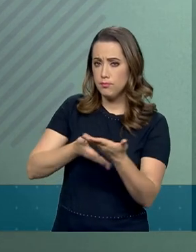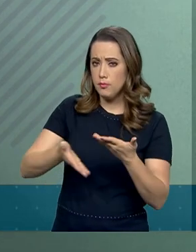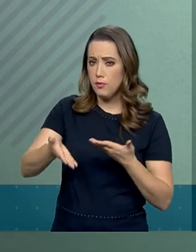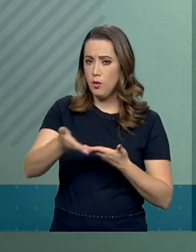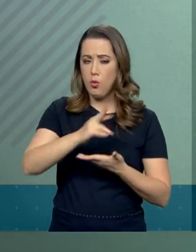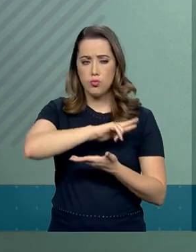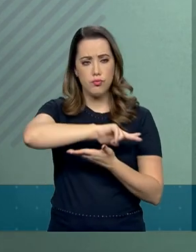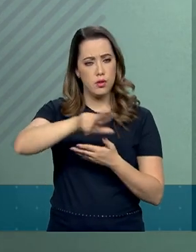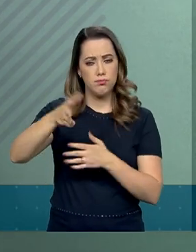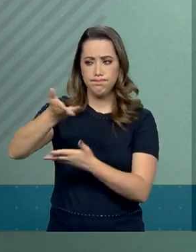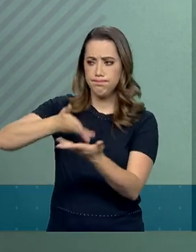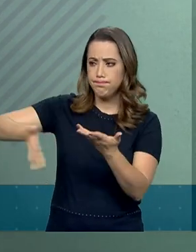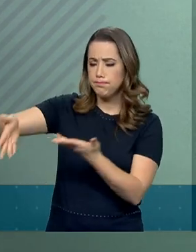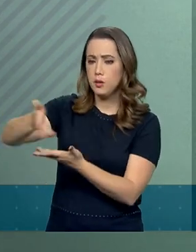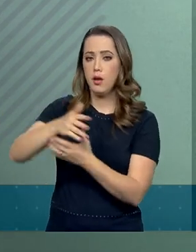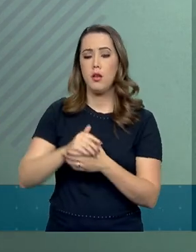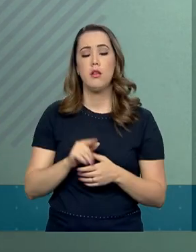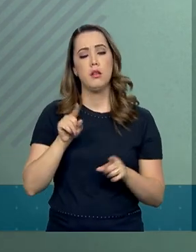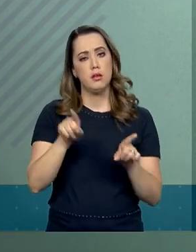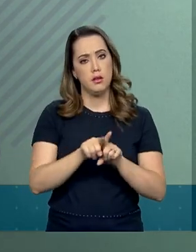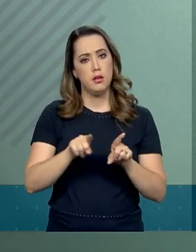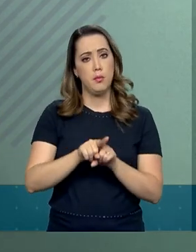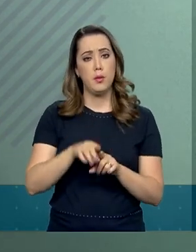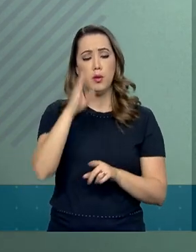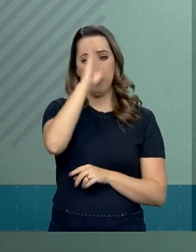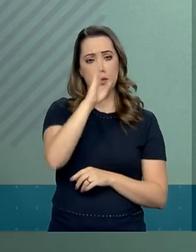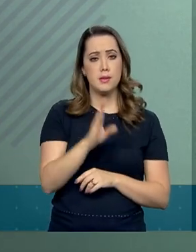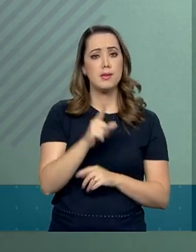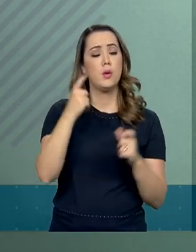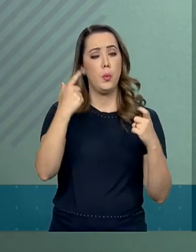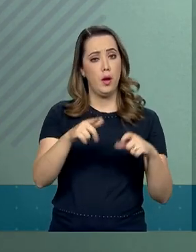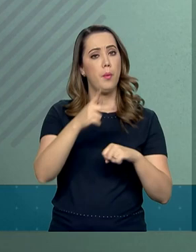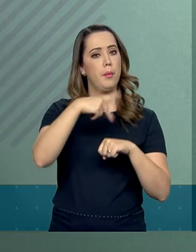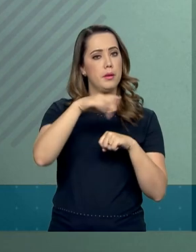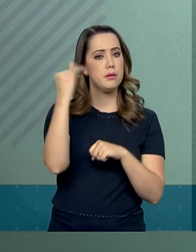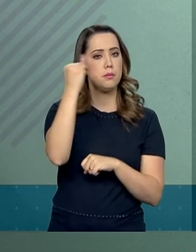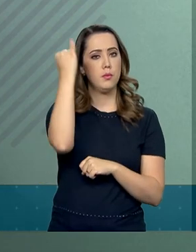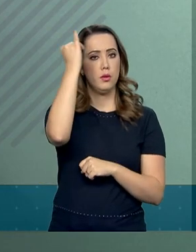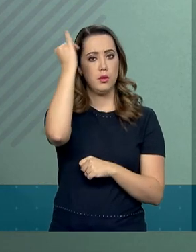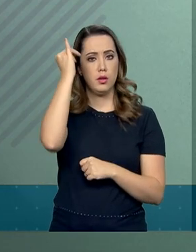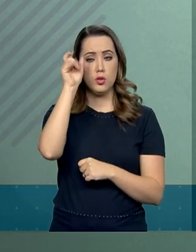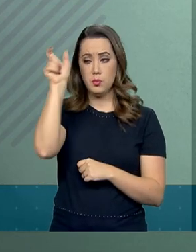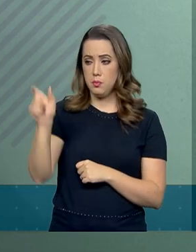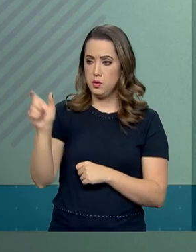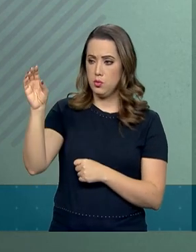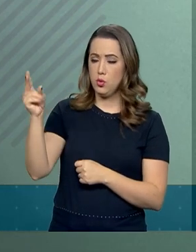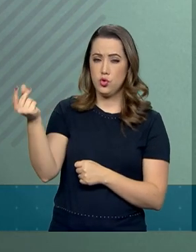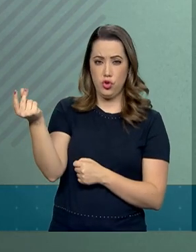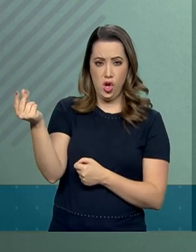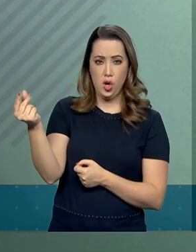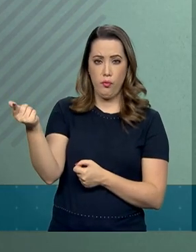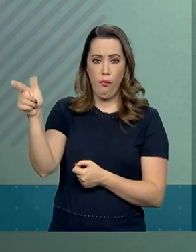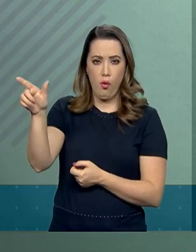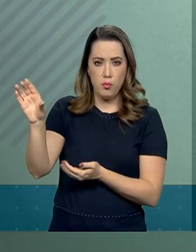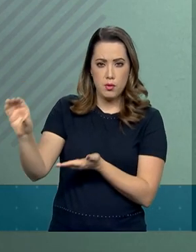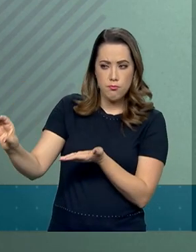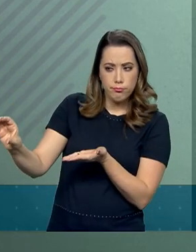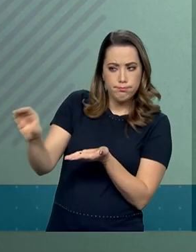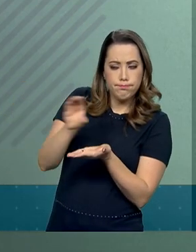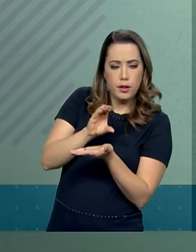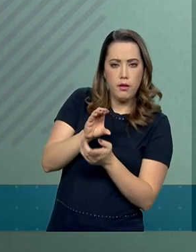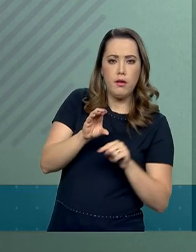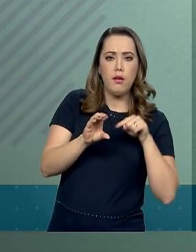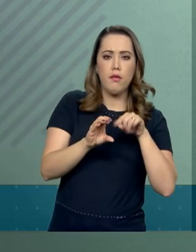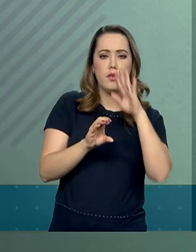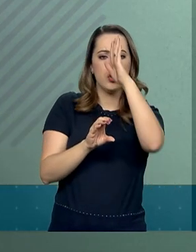ponto de recepção de investimento internacional já que a caminhada capitaneado pelo